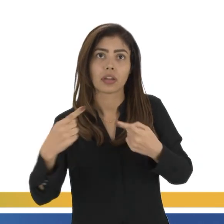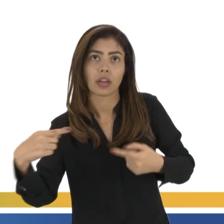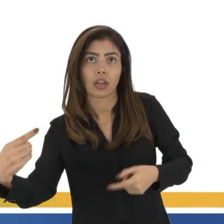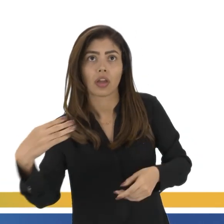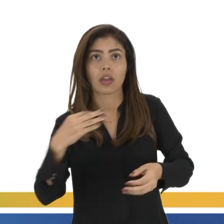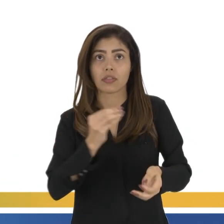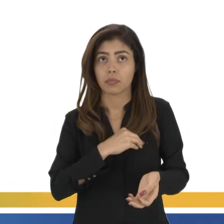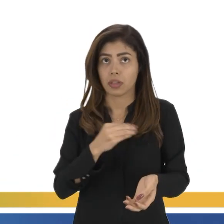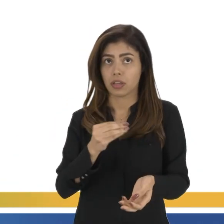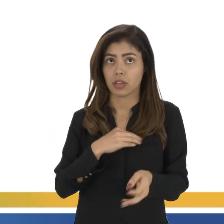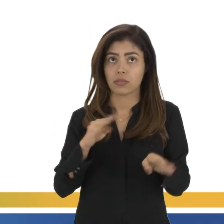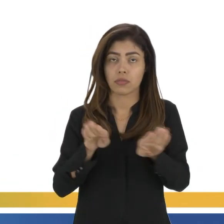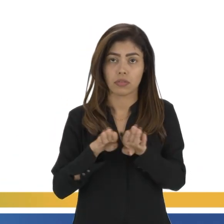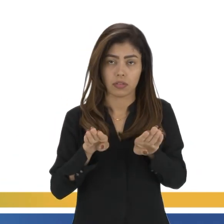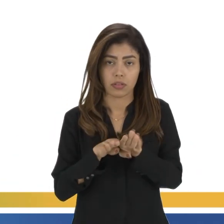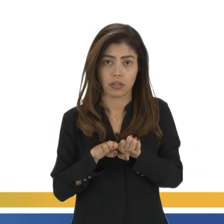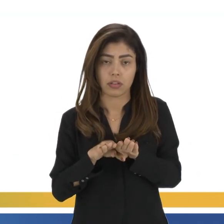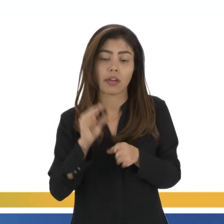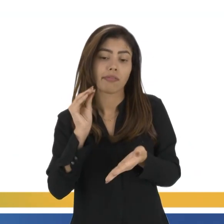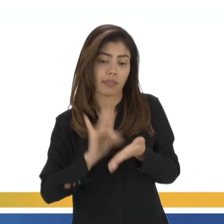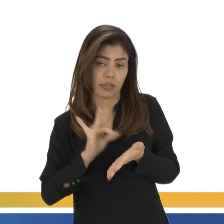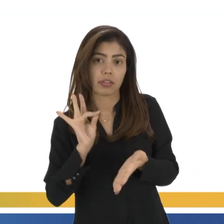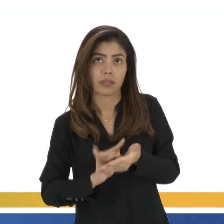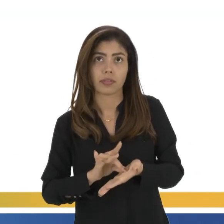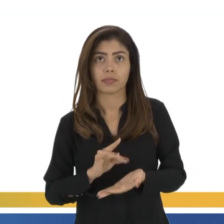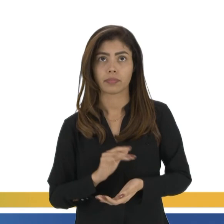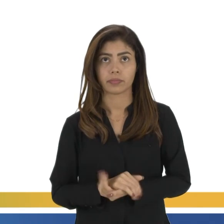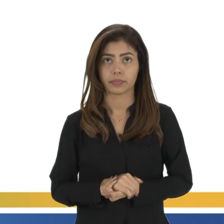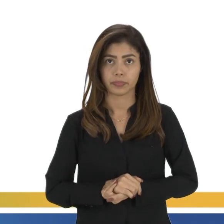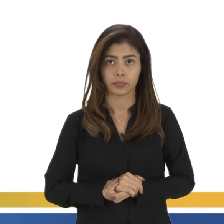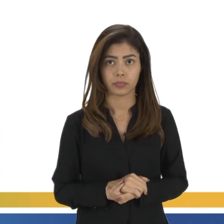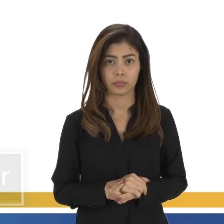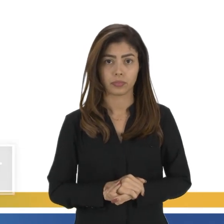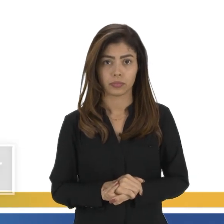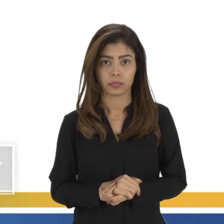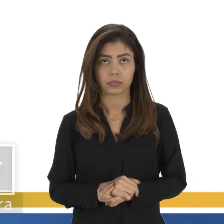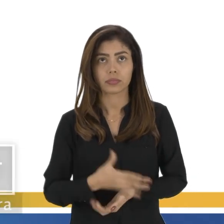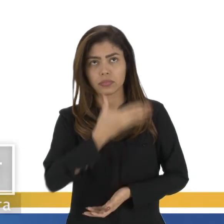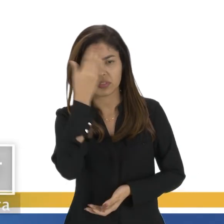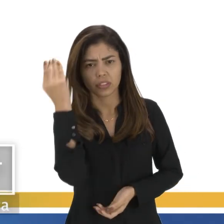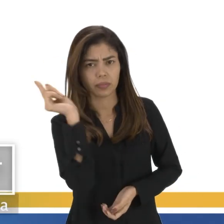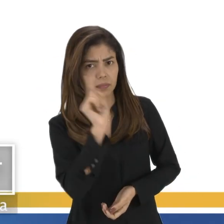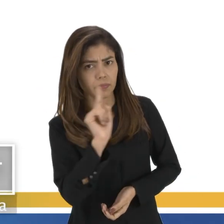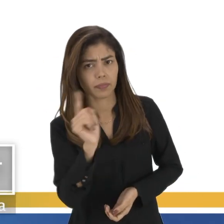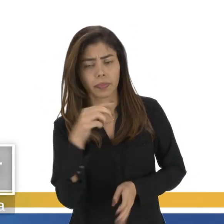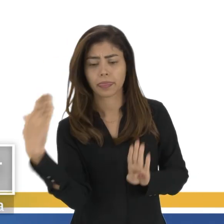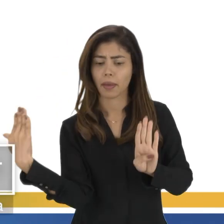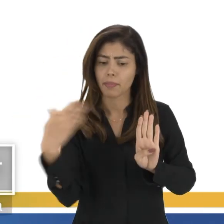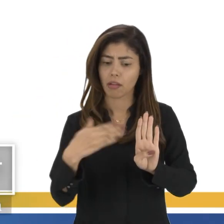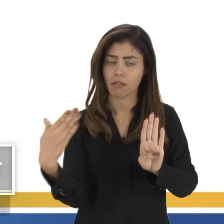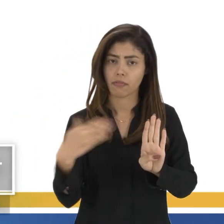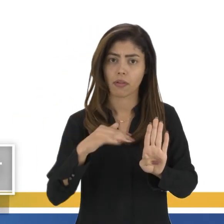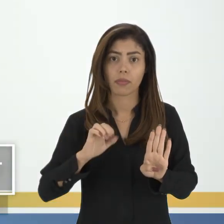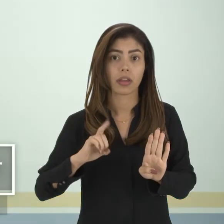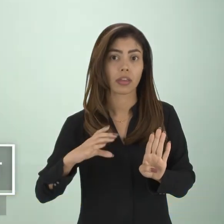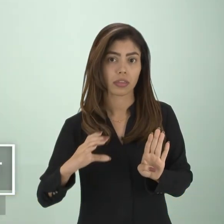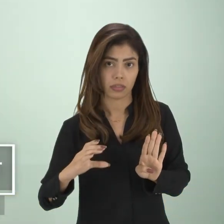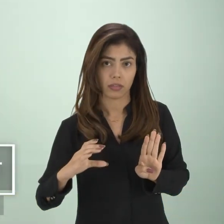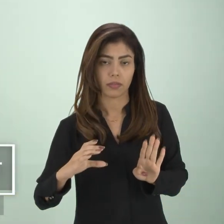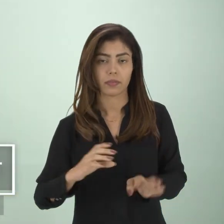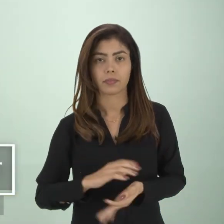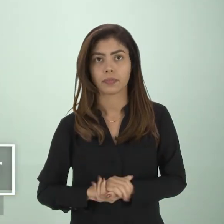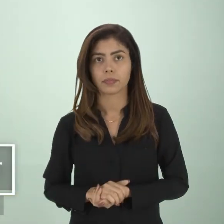moral. O ser humano ele é dotado de livre-arbítrio e, por isso, nossa liberdade se